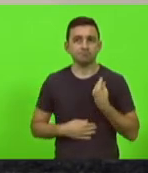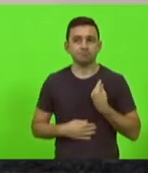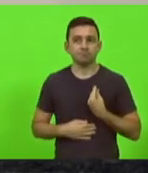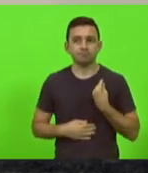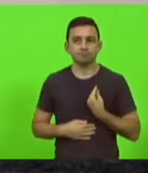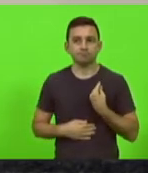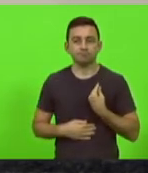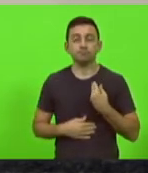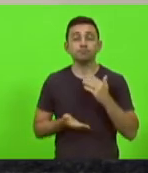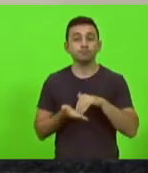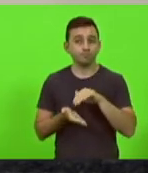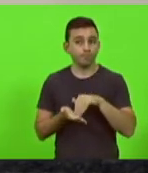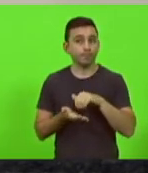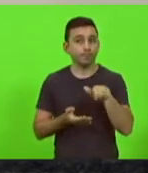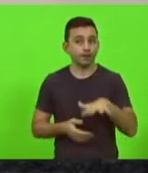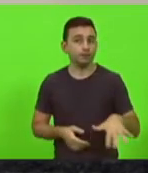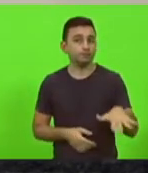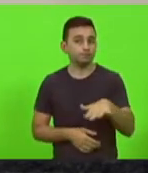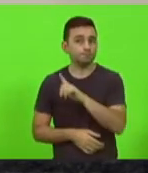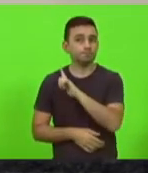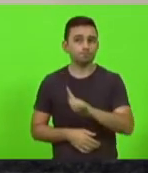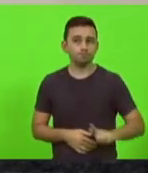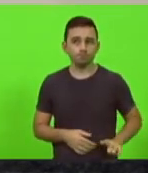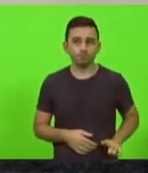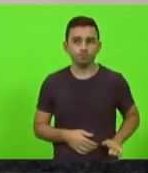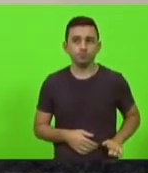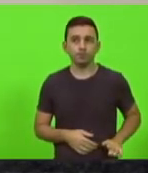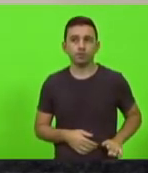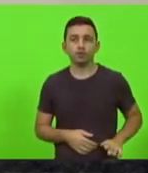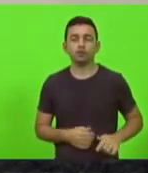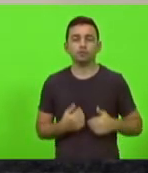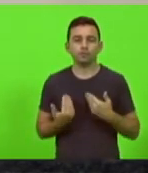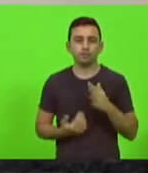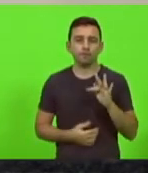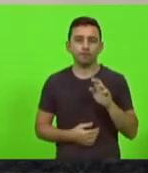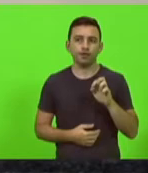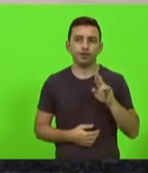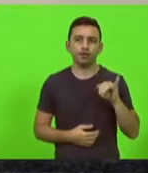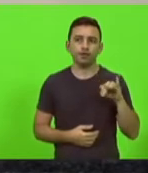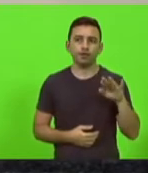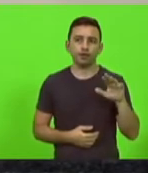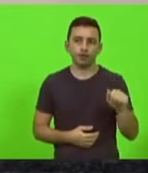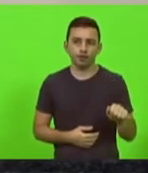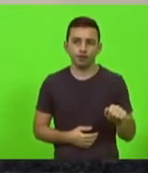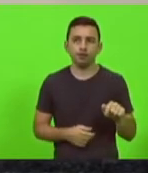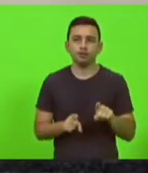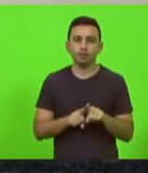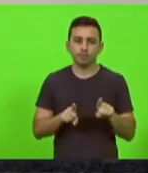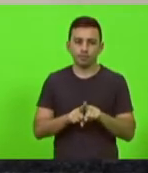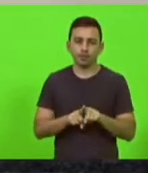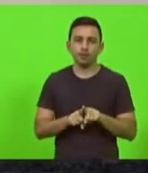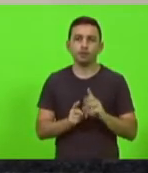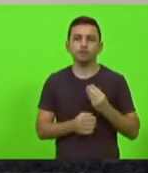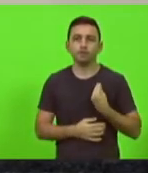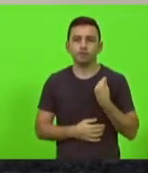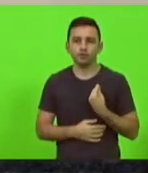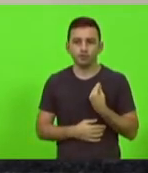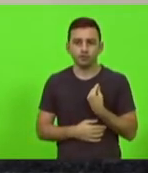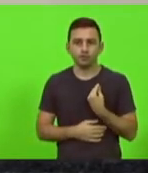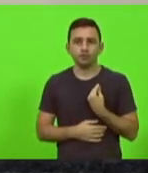do secretário-geral do Governo, Márcio Ferreira. também a presença do excelentíssimo